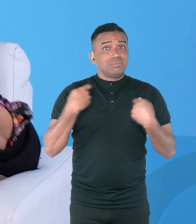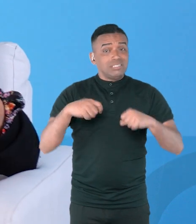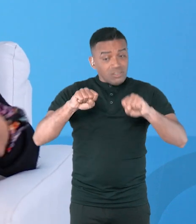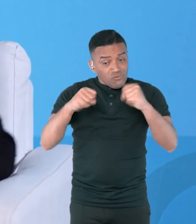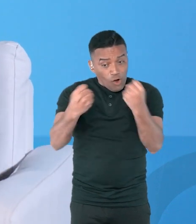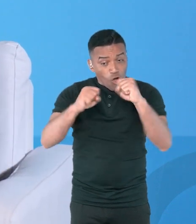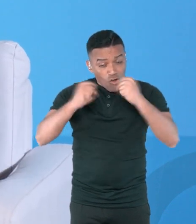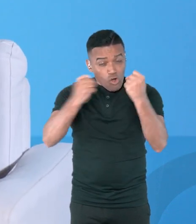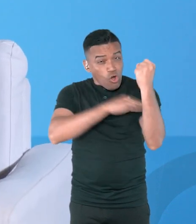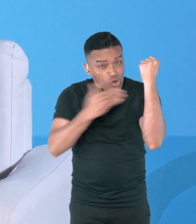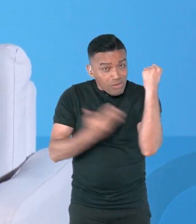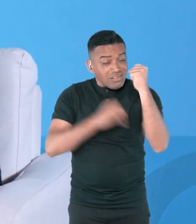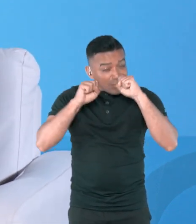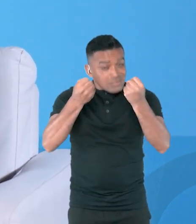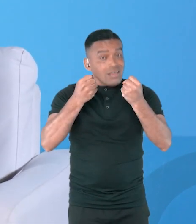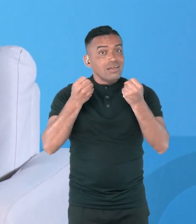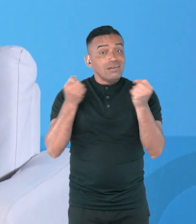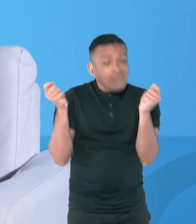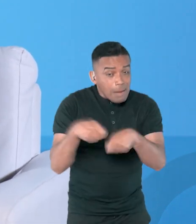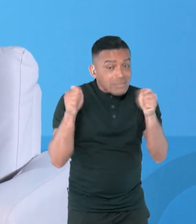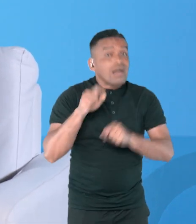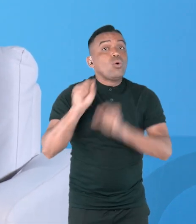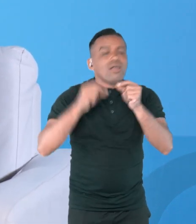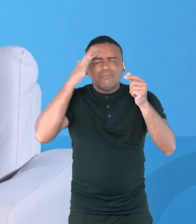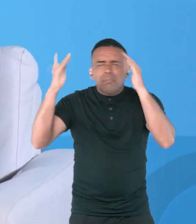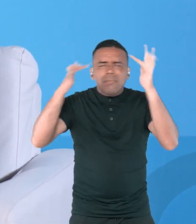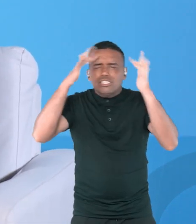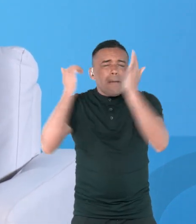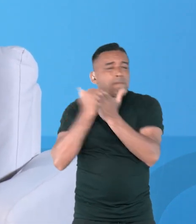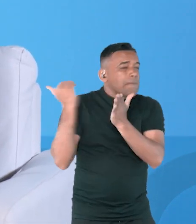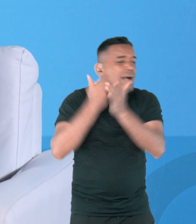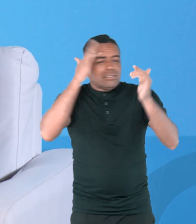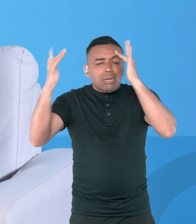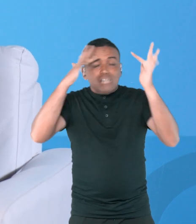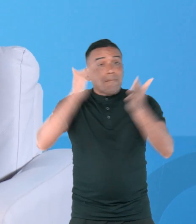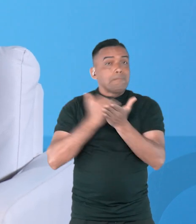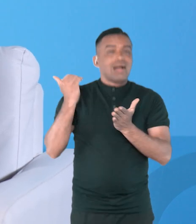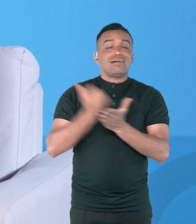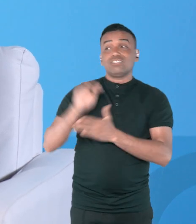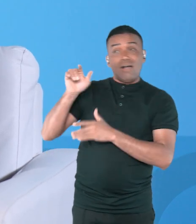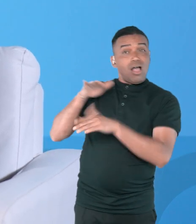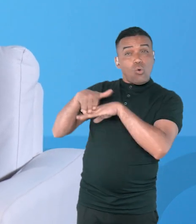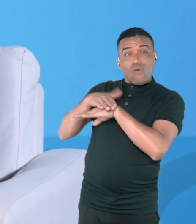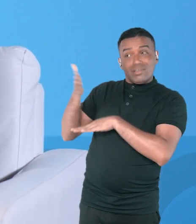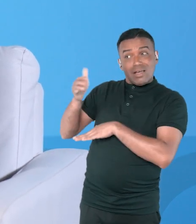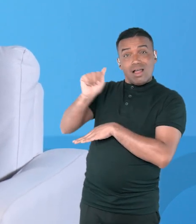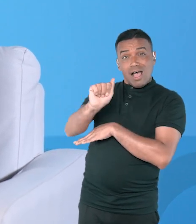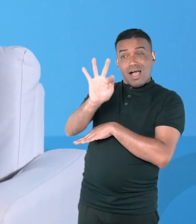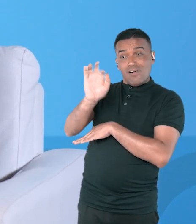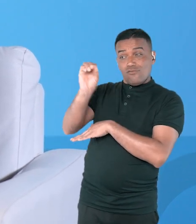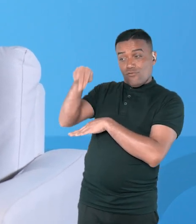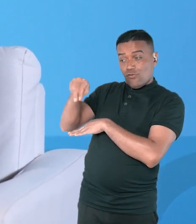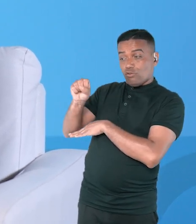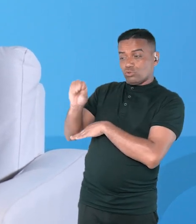do que a gente tem que fortalecer é a nossa capacidade de imaginar. E eu sempre achei isso, eu estava conversando isso com o Afonso, que